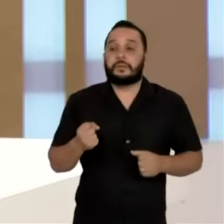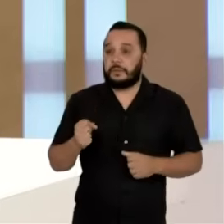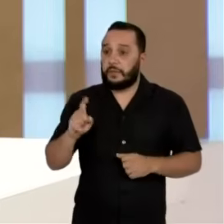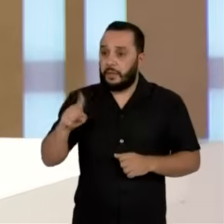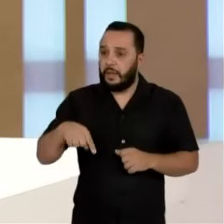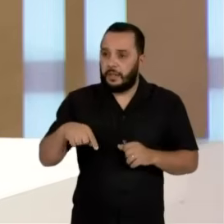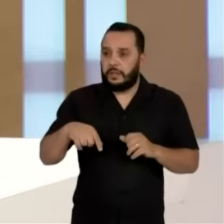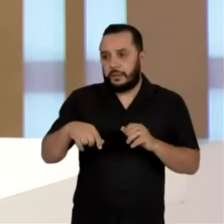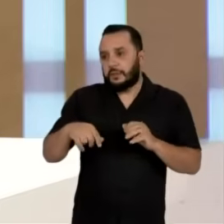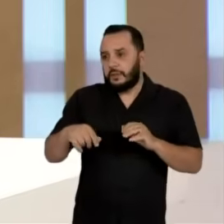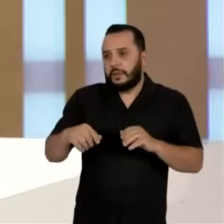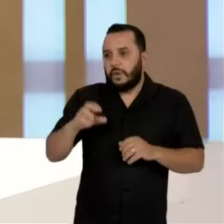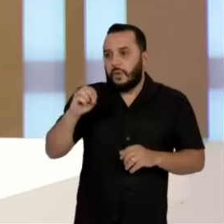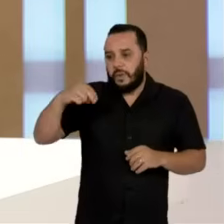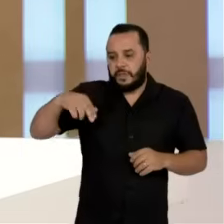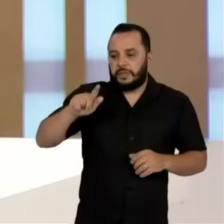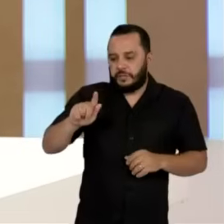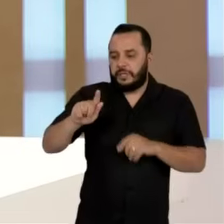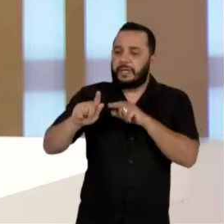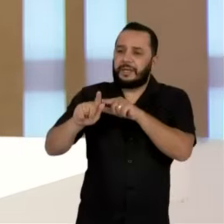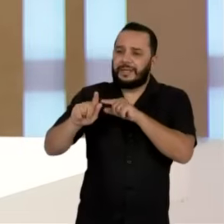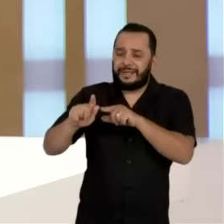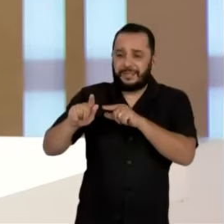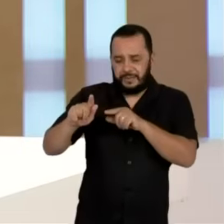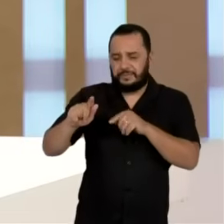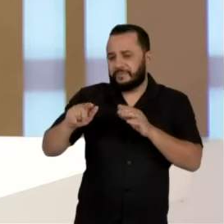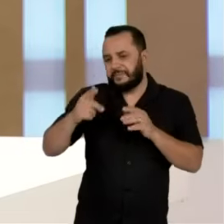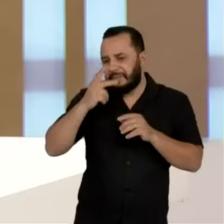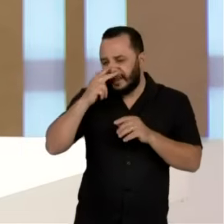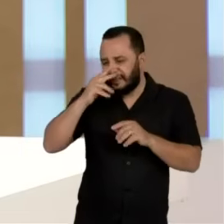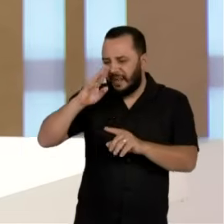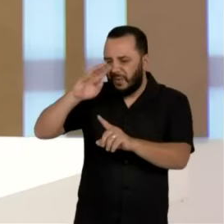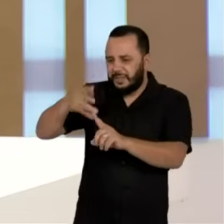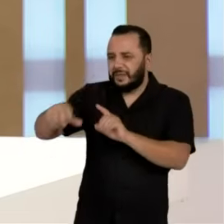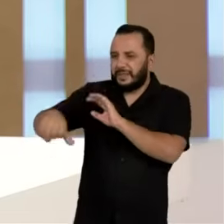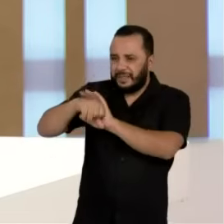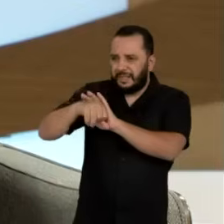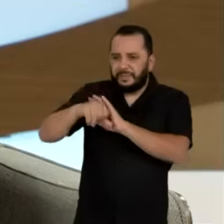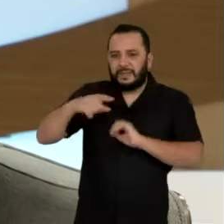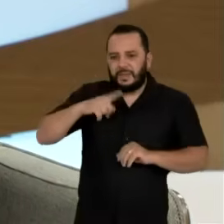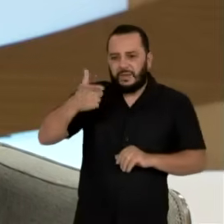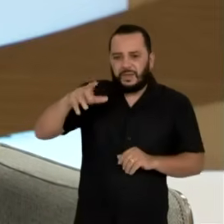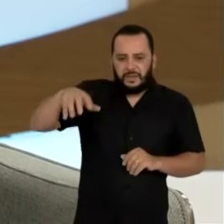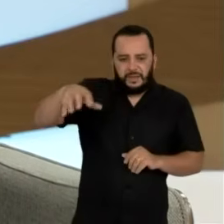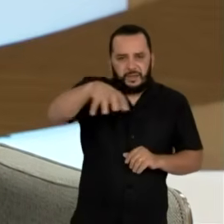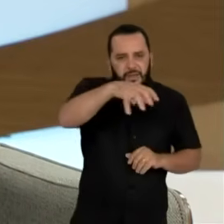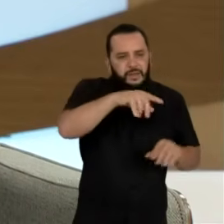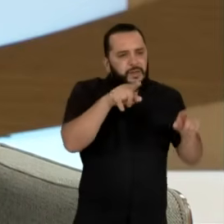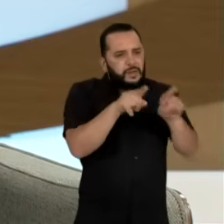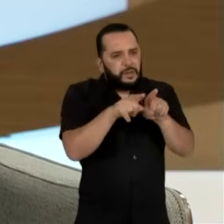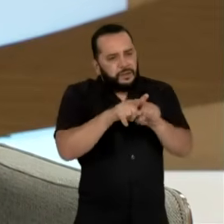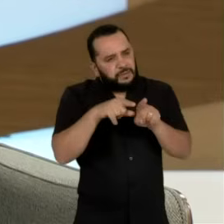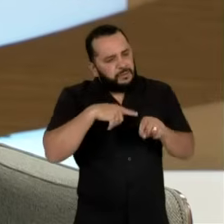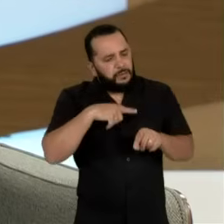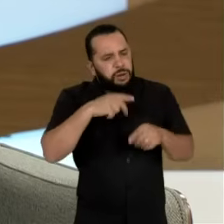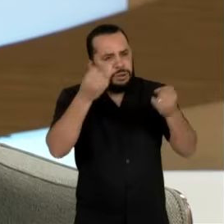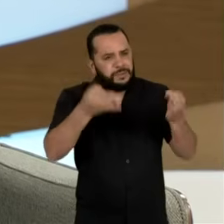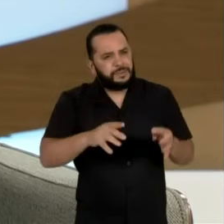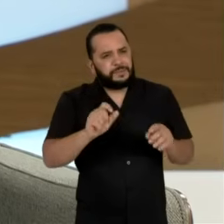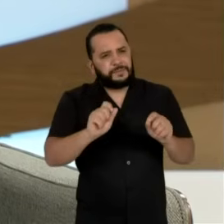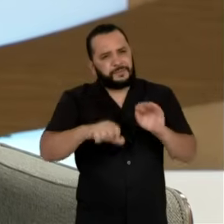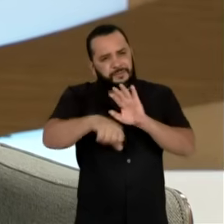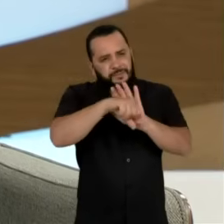criminalizada a atuação das ONGs. Isso não é só com Saúde e Alegria, aconteceu com Eu vou falar um pouco também. depois da criminalização, mas eu queria falar uma coisa que me deixou